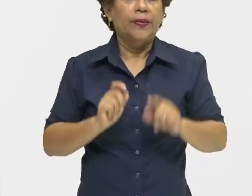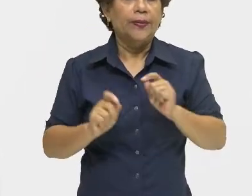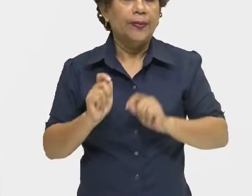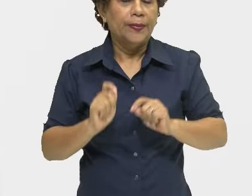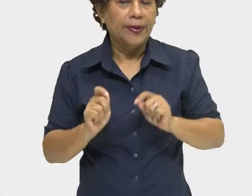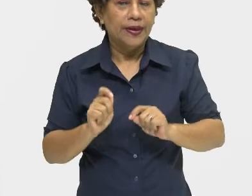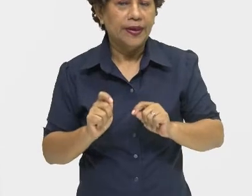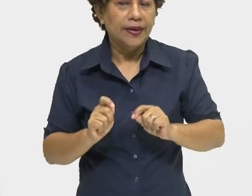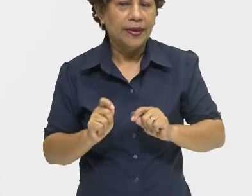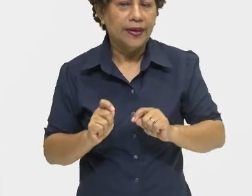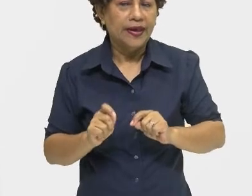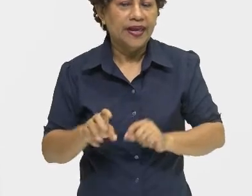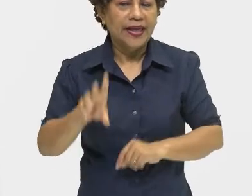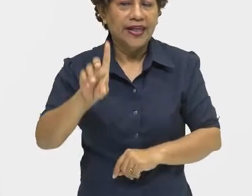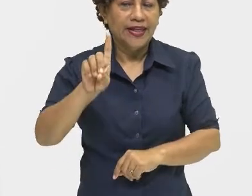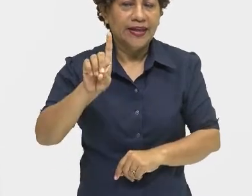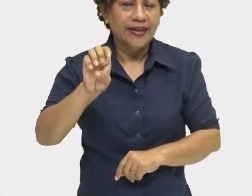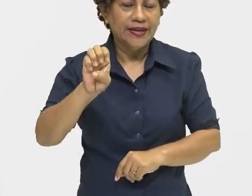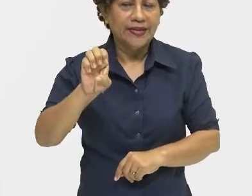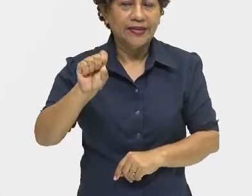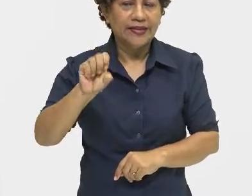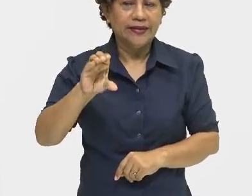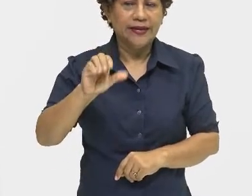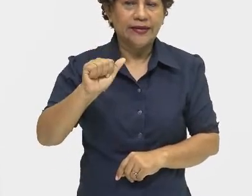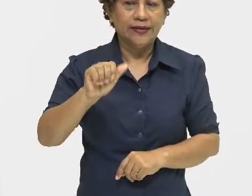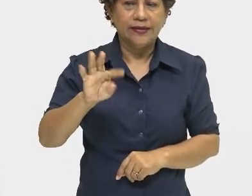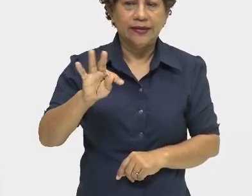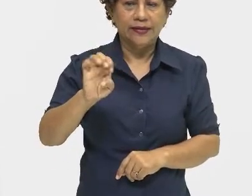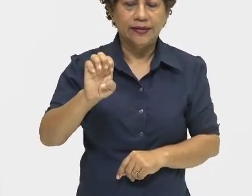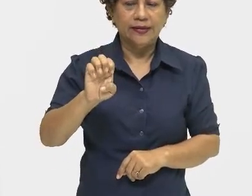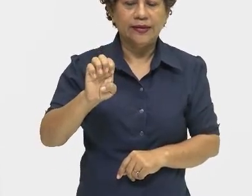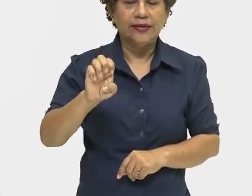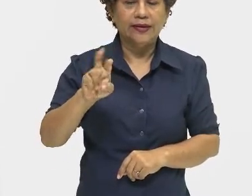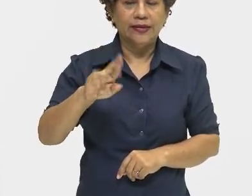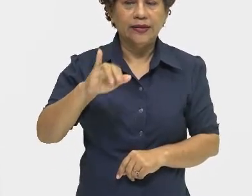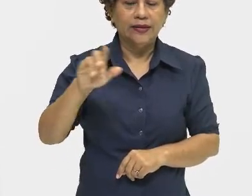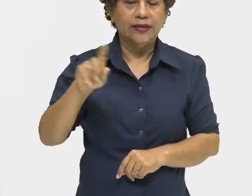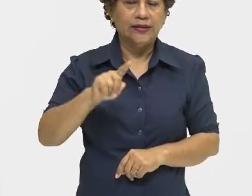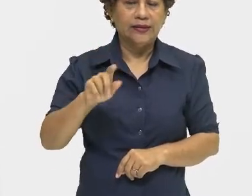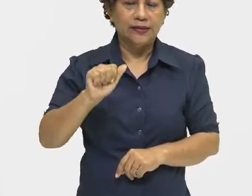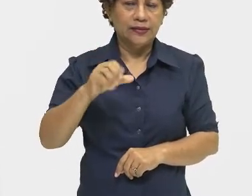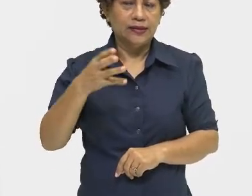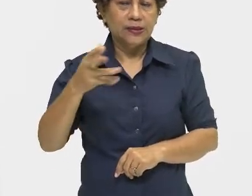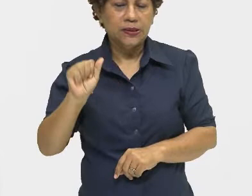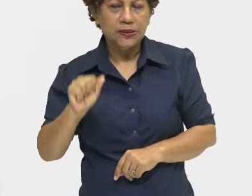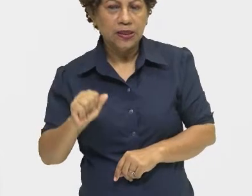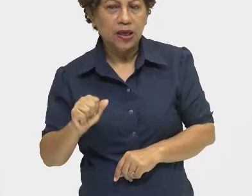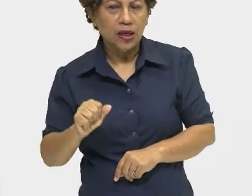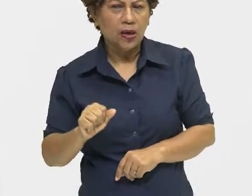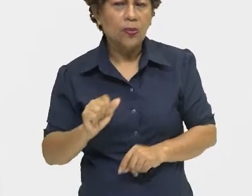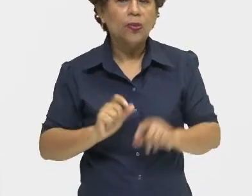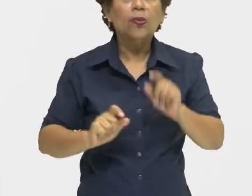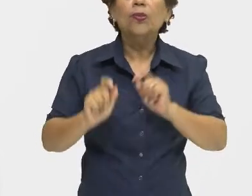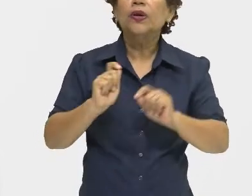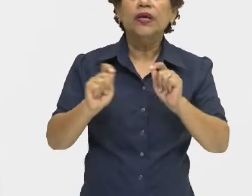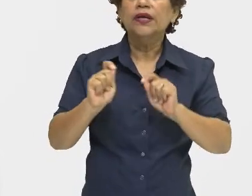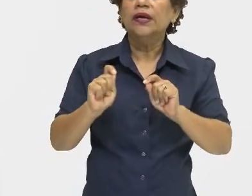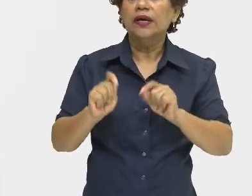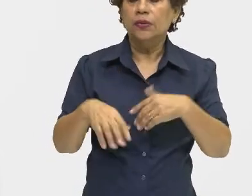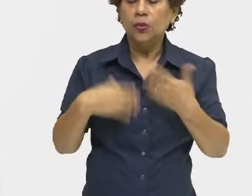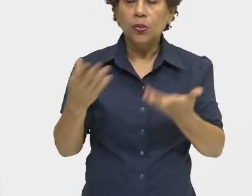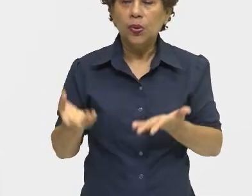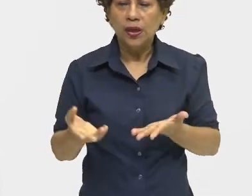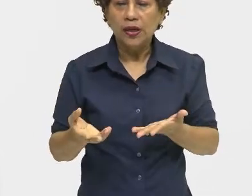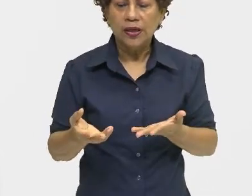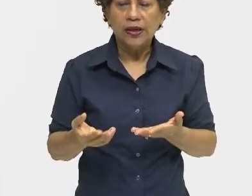descaracterização de algum elemento de determinada cultura. Quando se retira algo do seu contexto cultural e